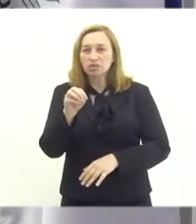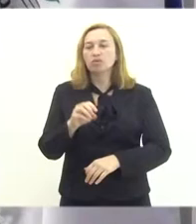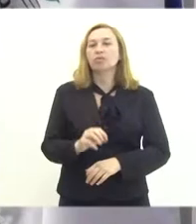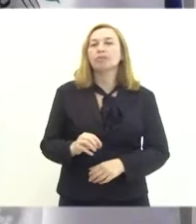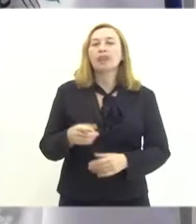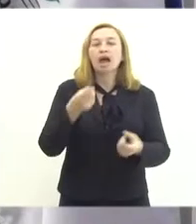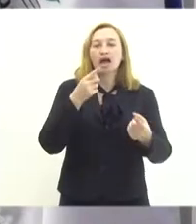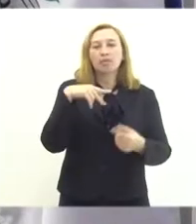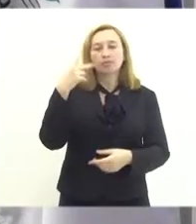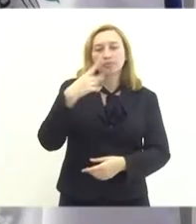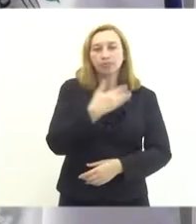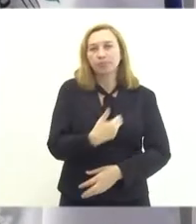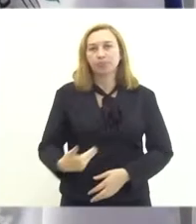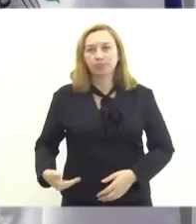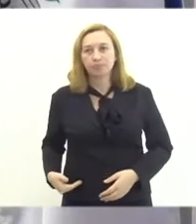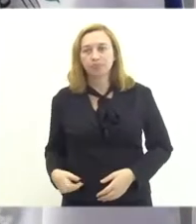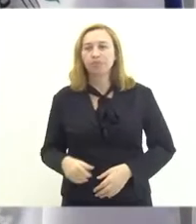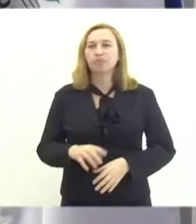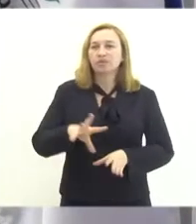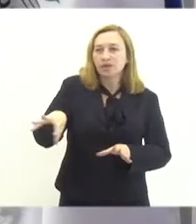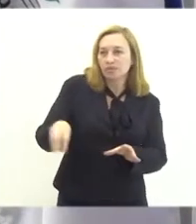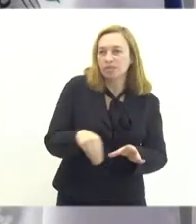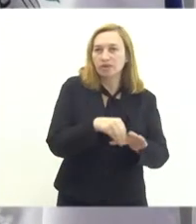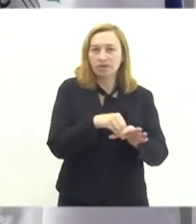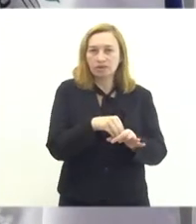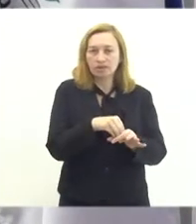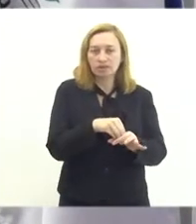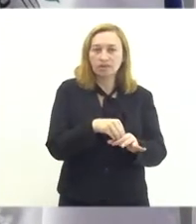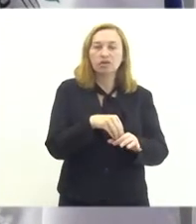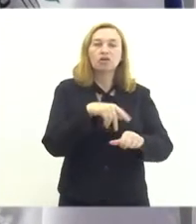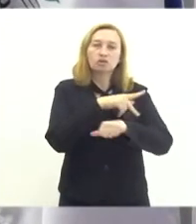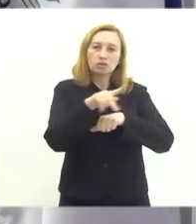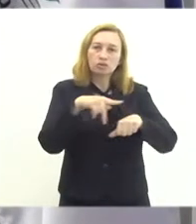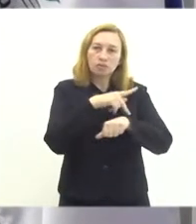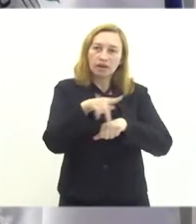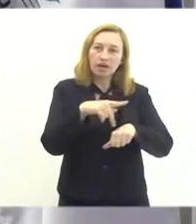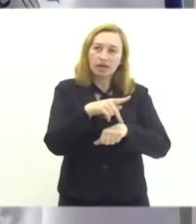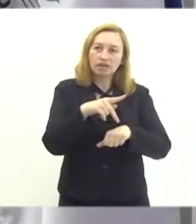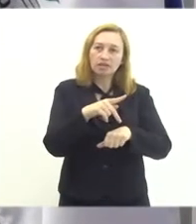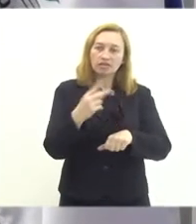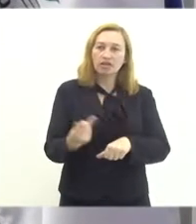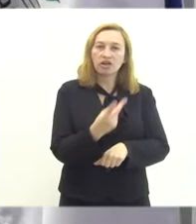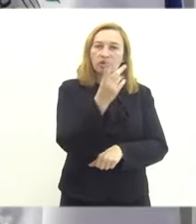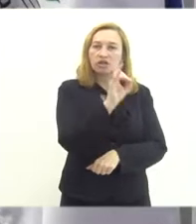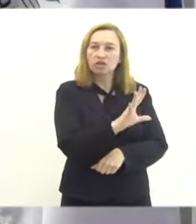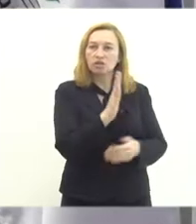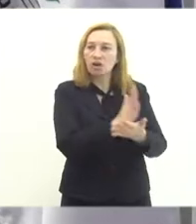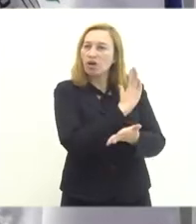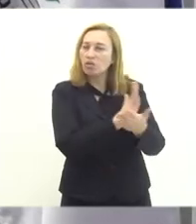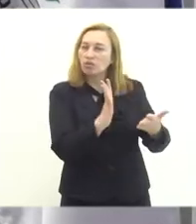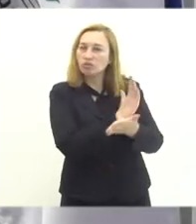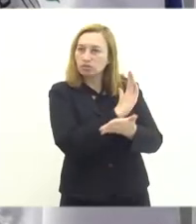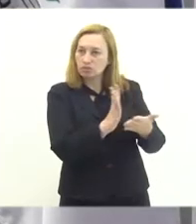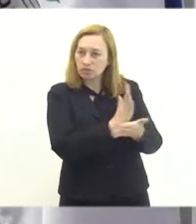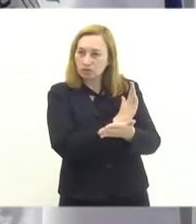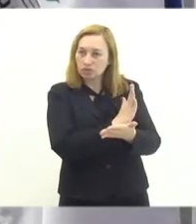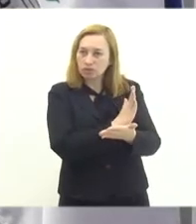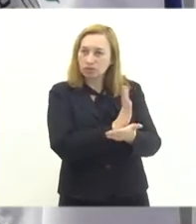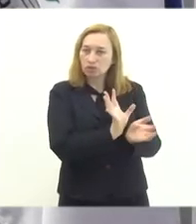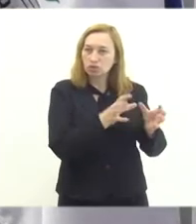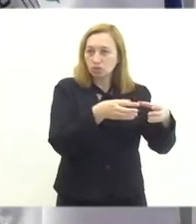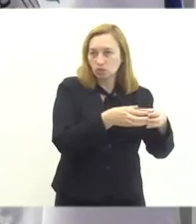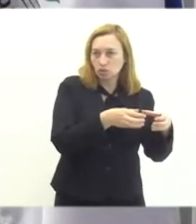a política pública implementada no país privilegia somente alguns atores